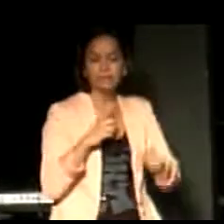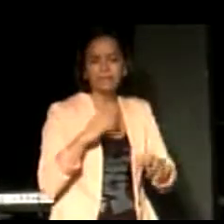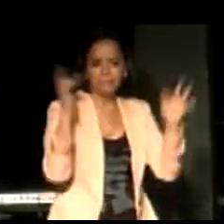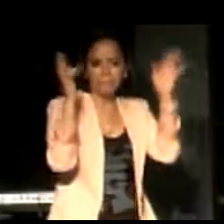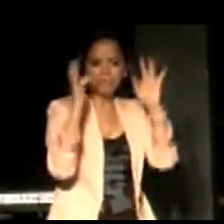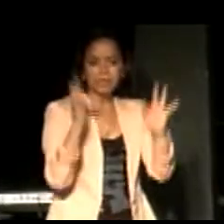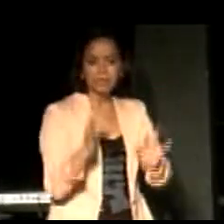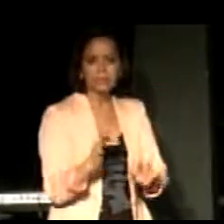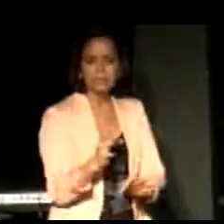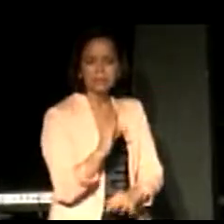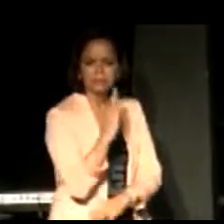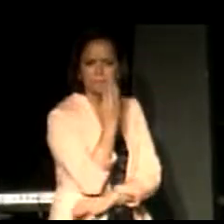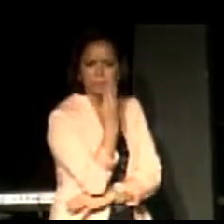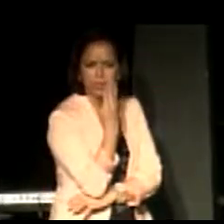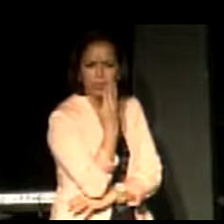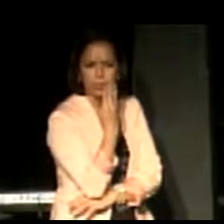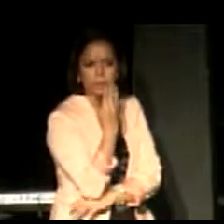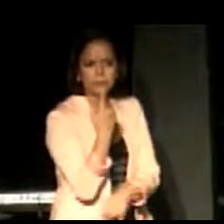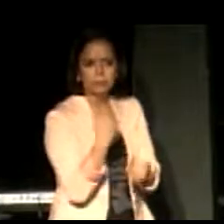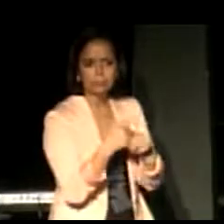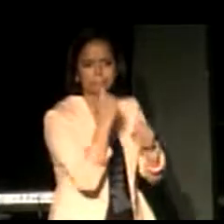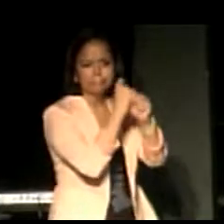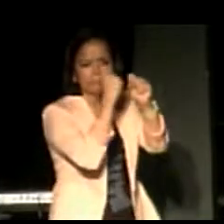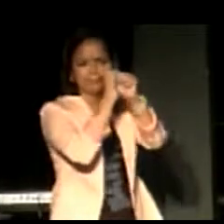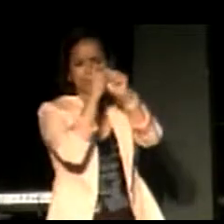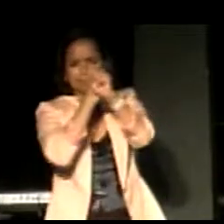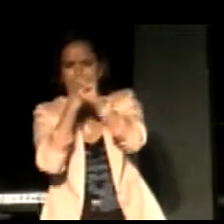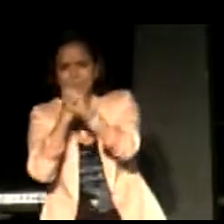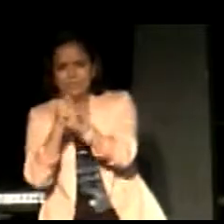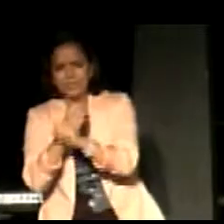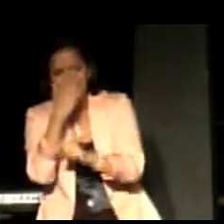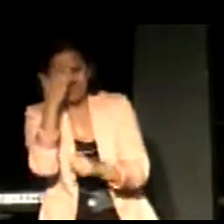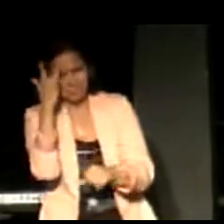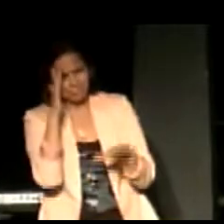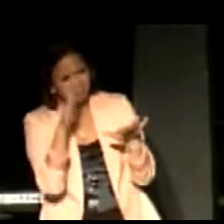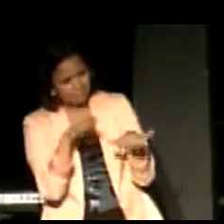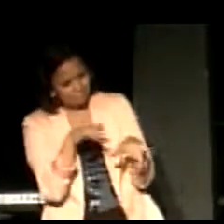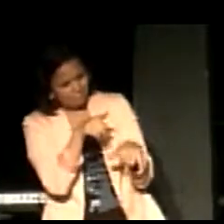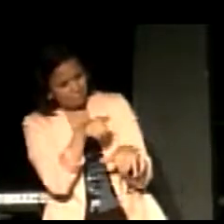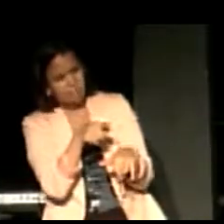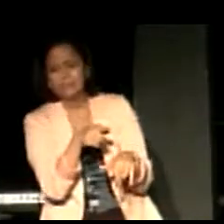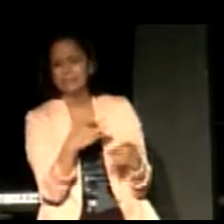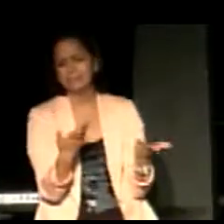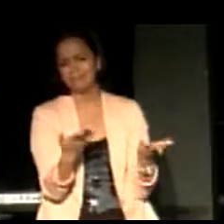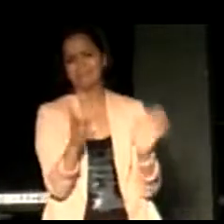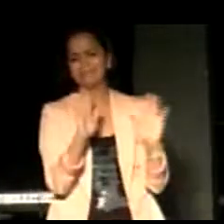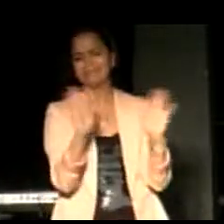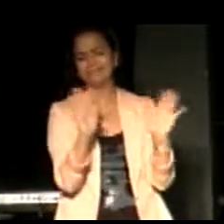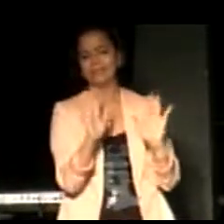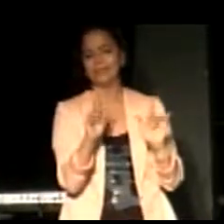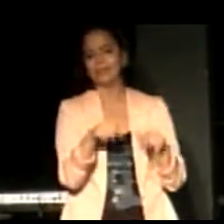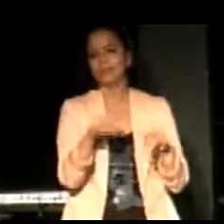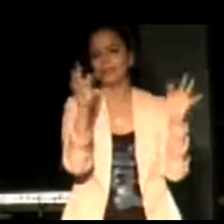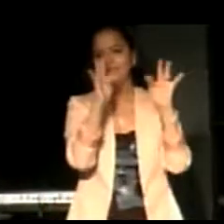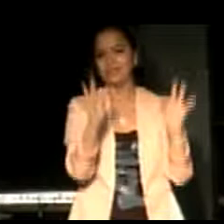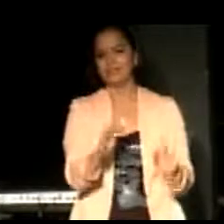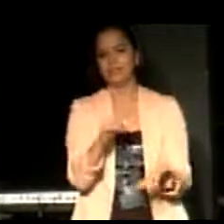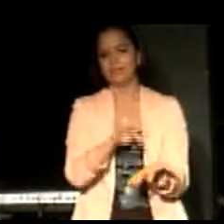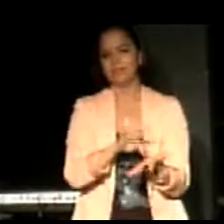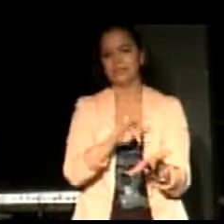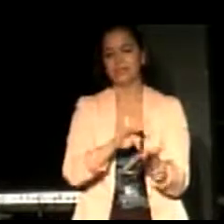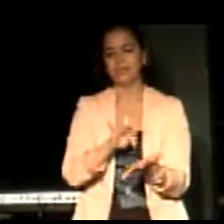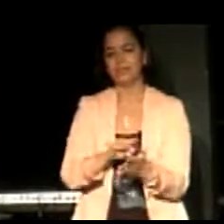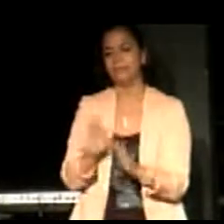É evidente que no contexto do Sermão do Monte, bem-aventurança designa um conjunto